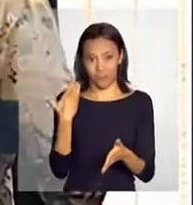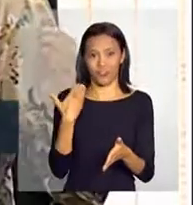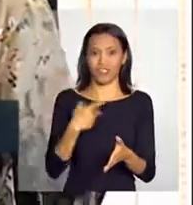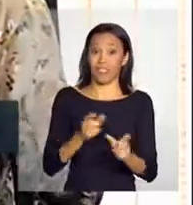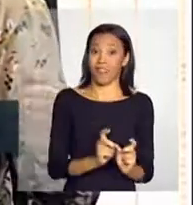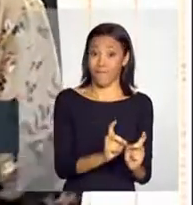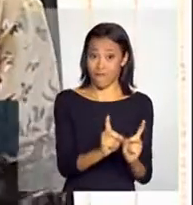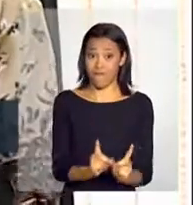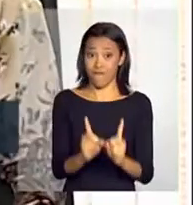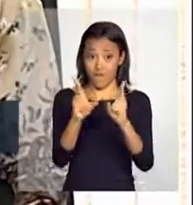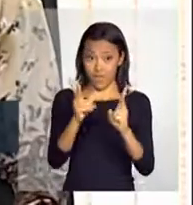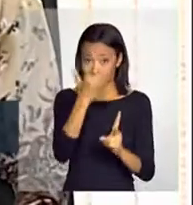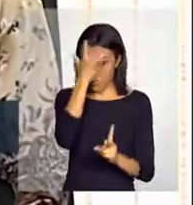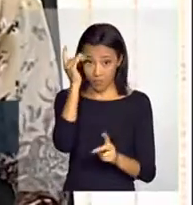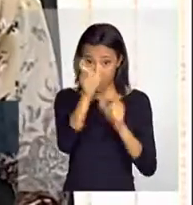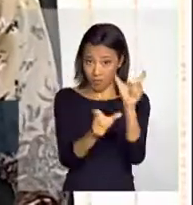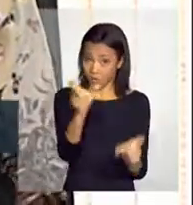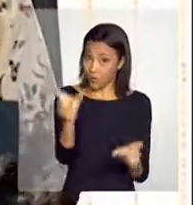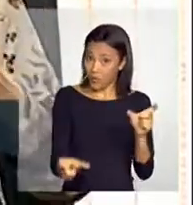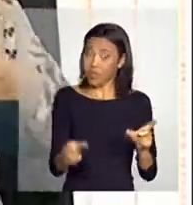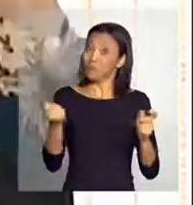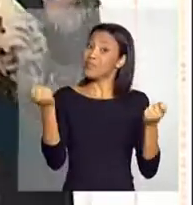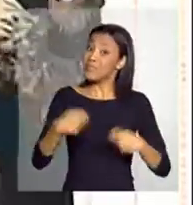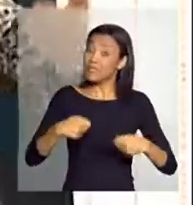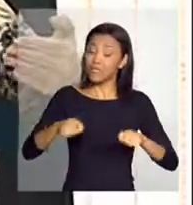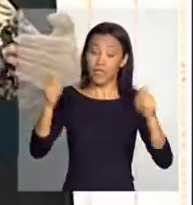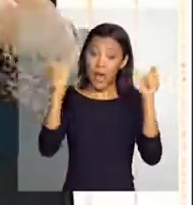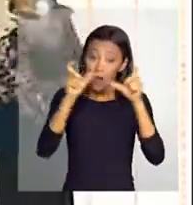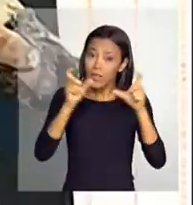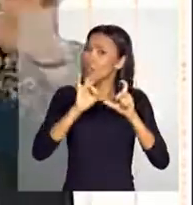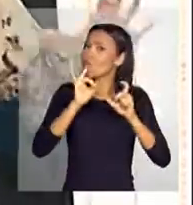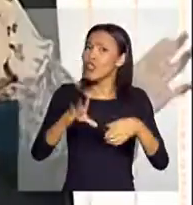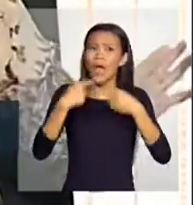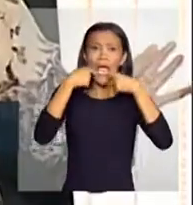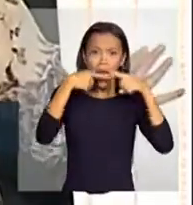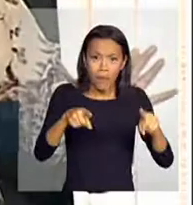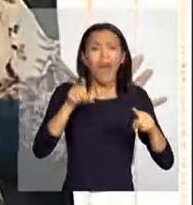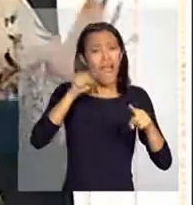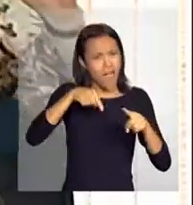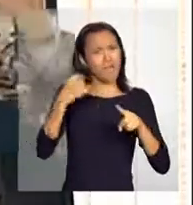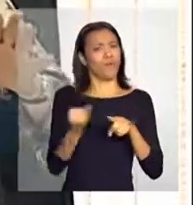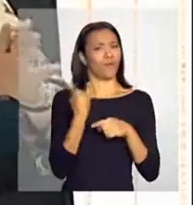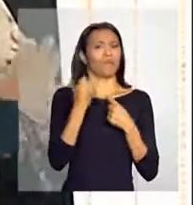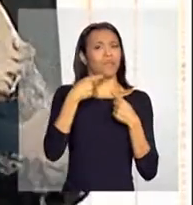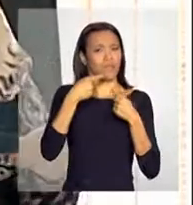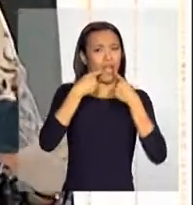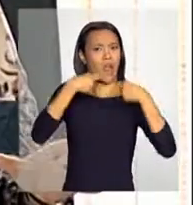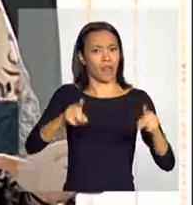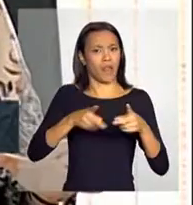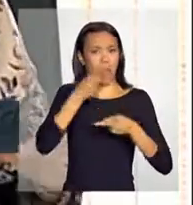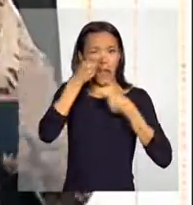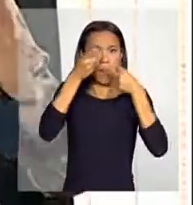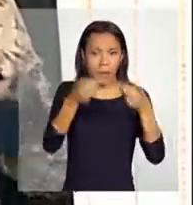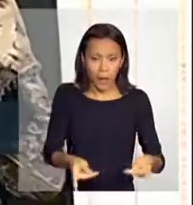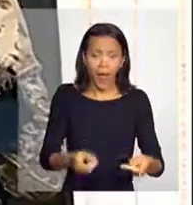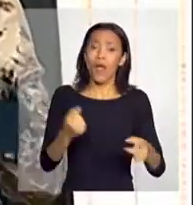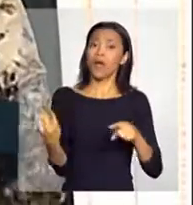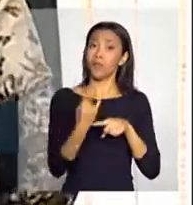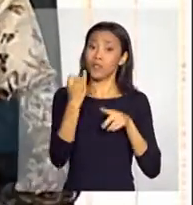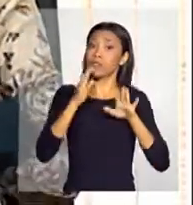ser alertado para a comunidade não contar só com a denúncia denúncia importante a política pública fundamental